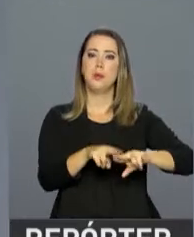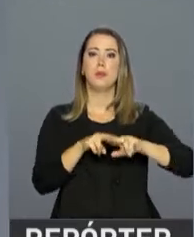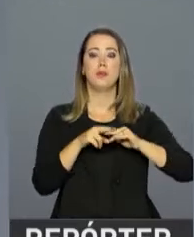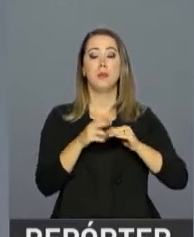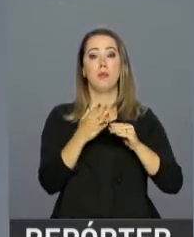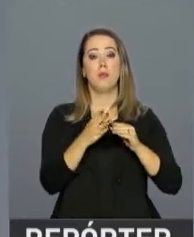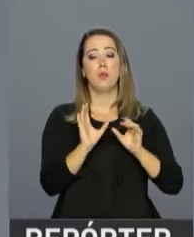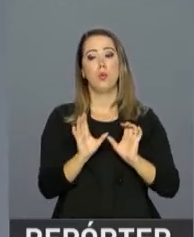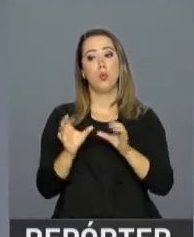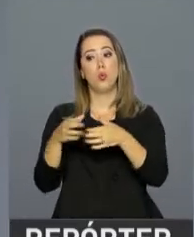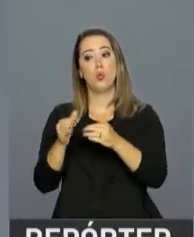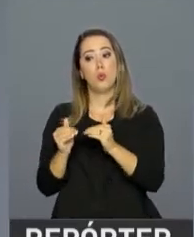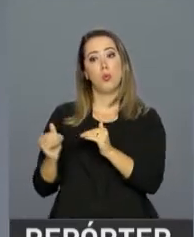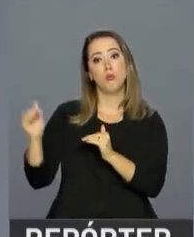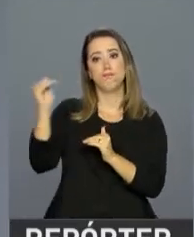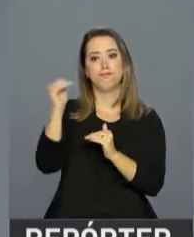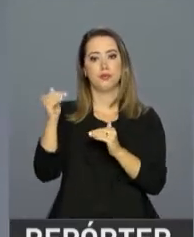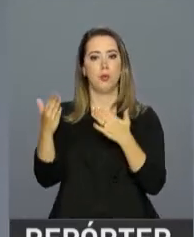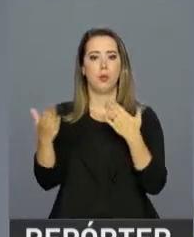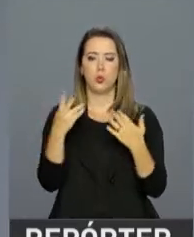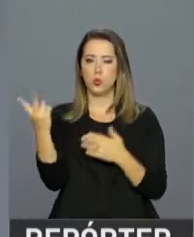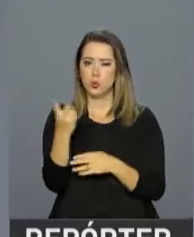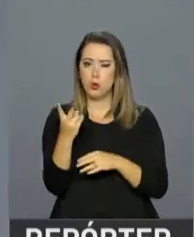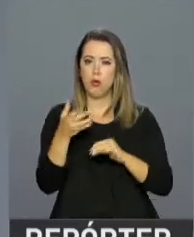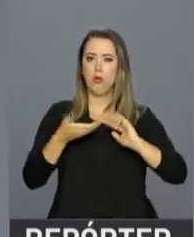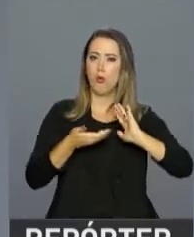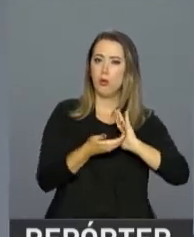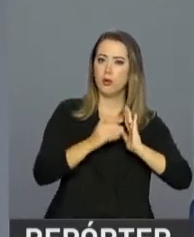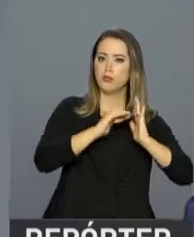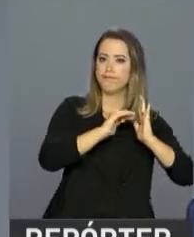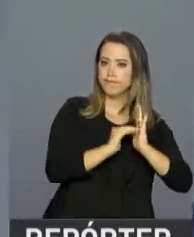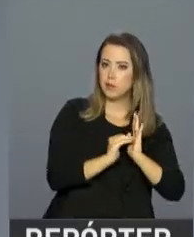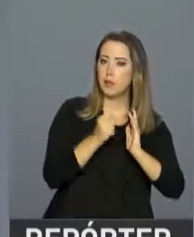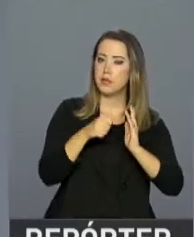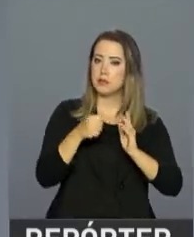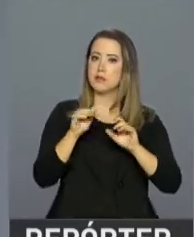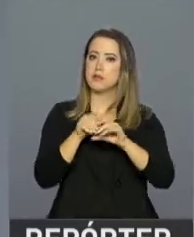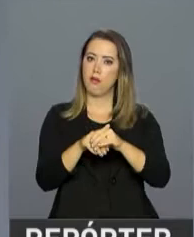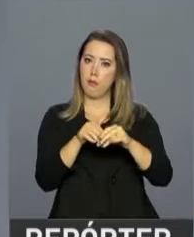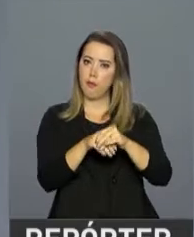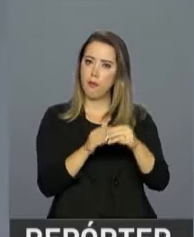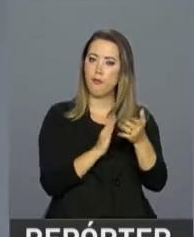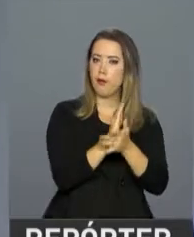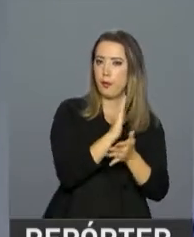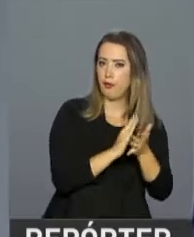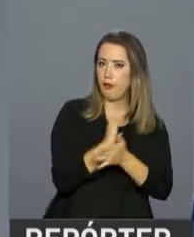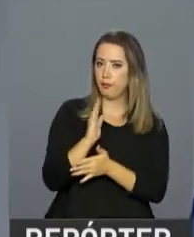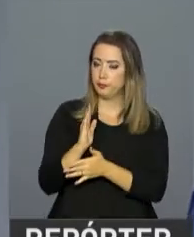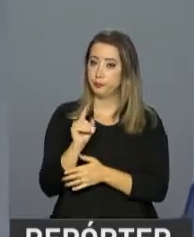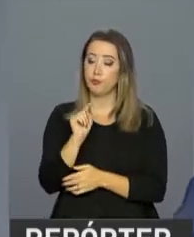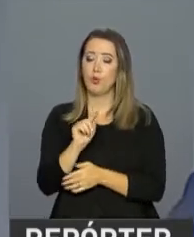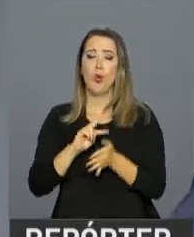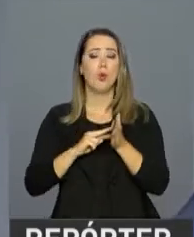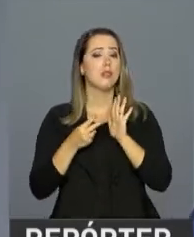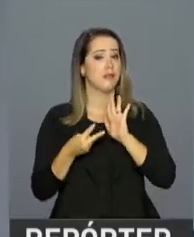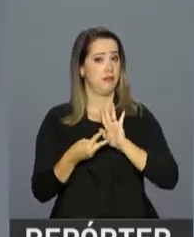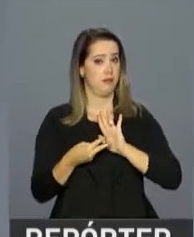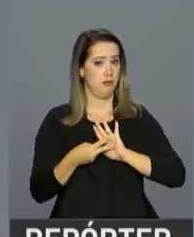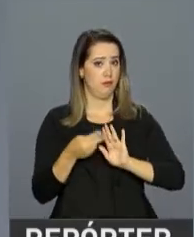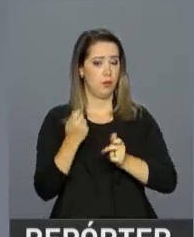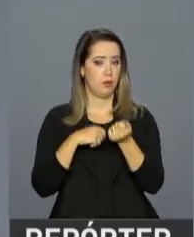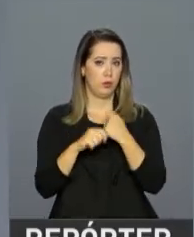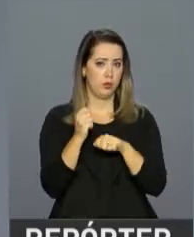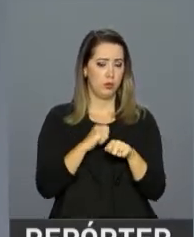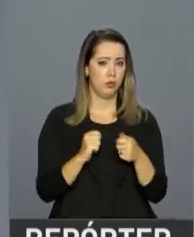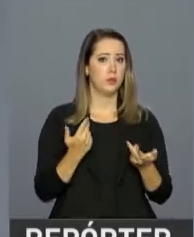maioria absoluta das duas casas. Então, essa é a natureza da regra. Bom, o que significa isso do ponto de vista econômico? Isso tem uma grande